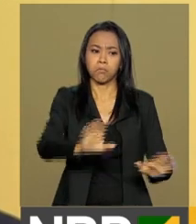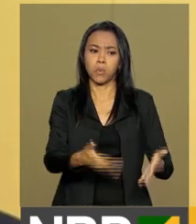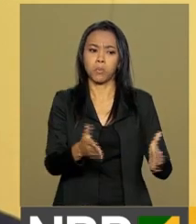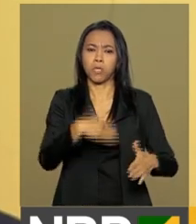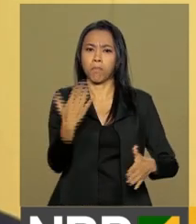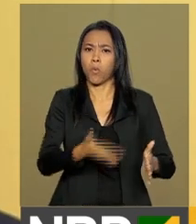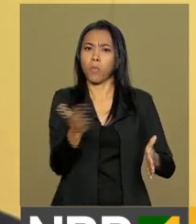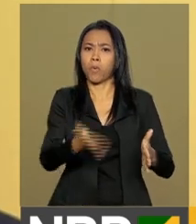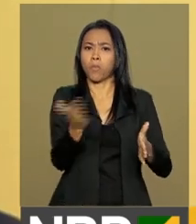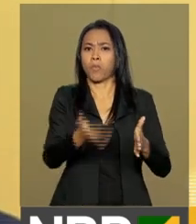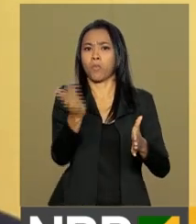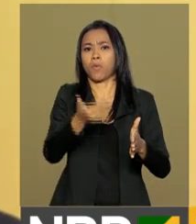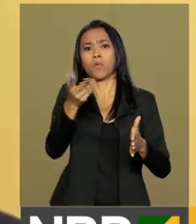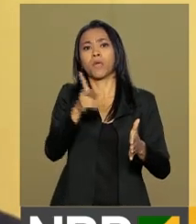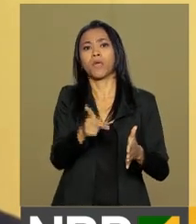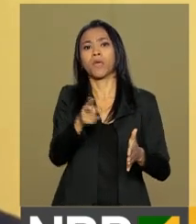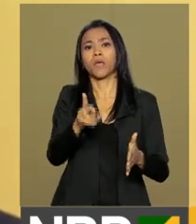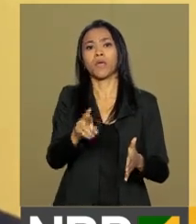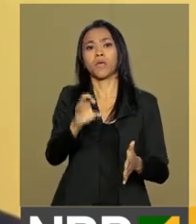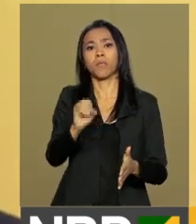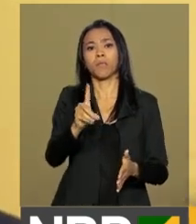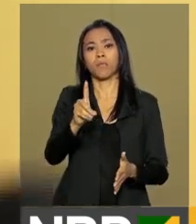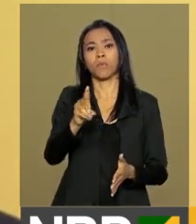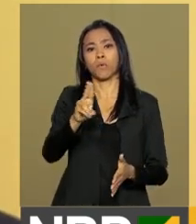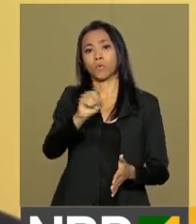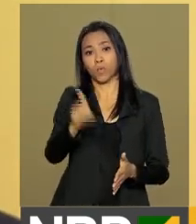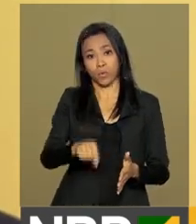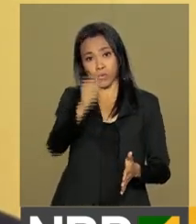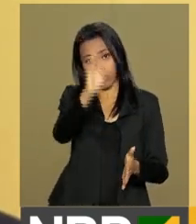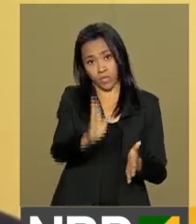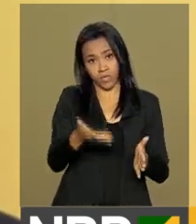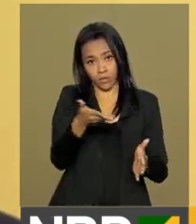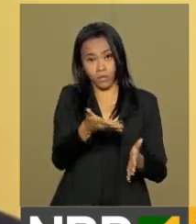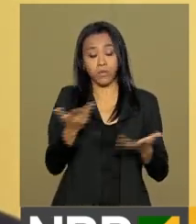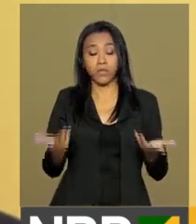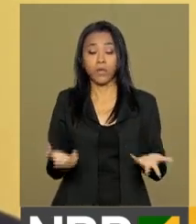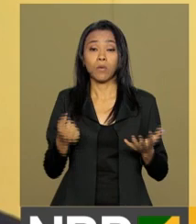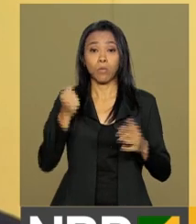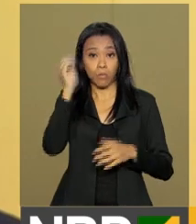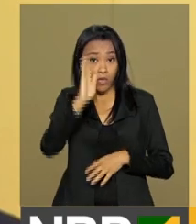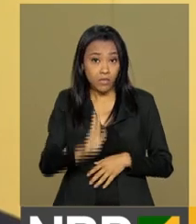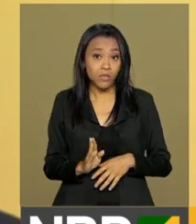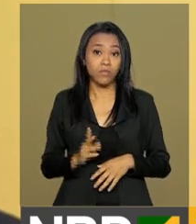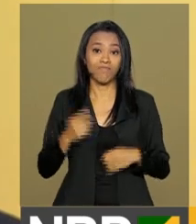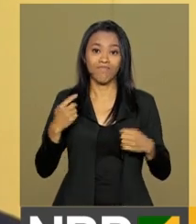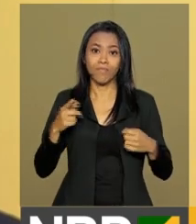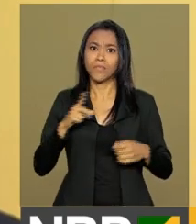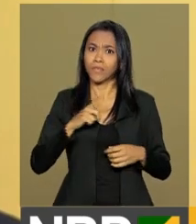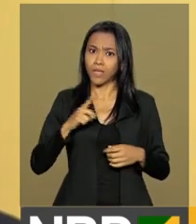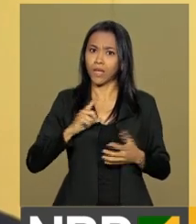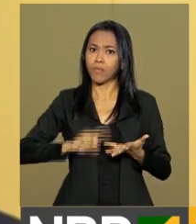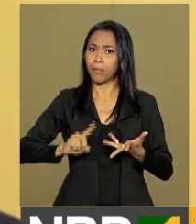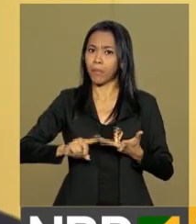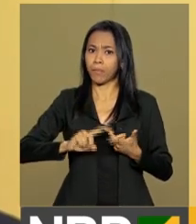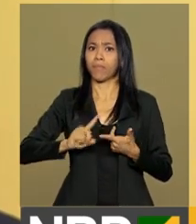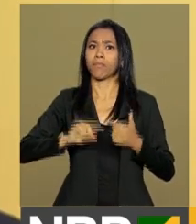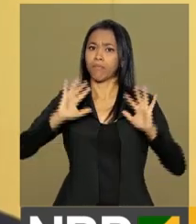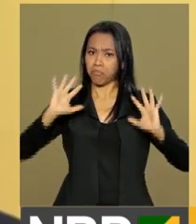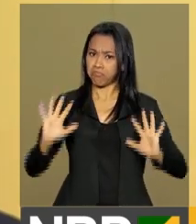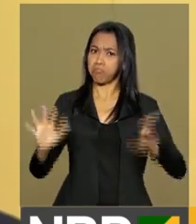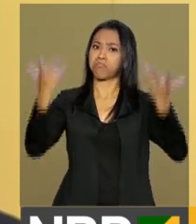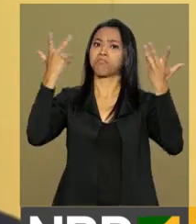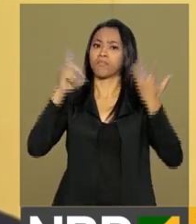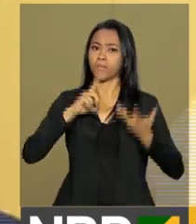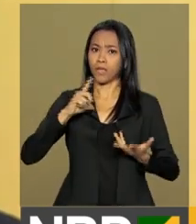pelo nosso país. Por isso que eu digo, o Brasil tem muito a comemorar pelo desempenho de seus